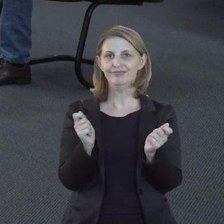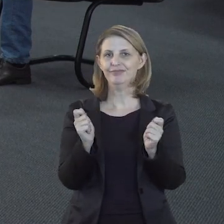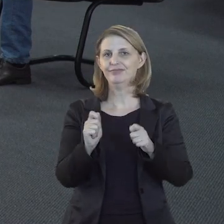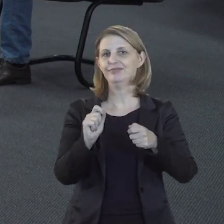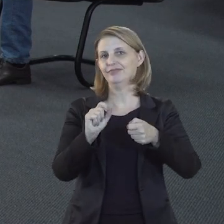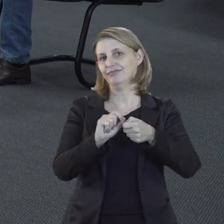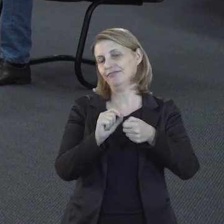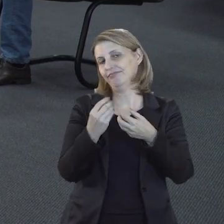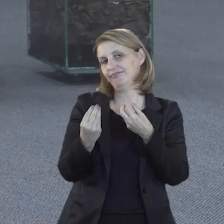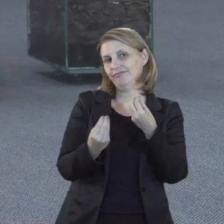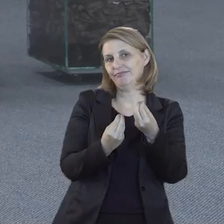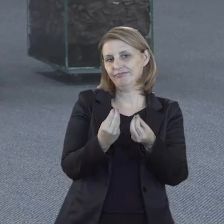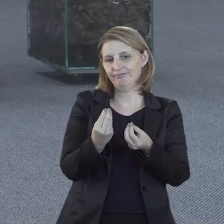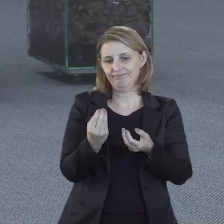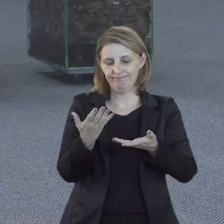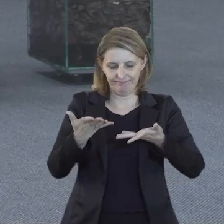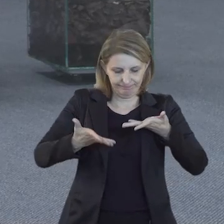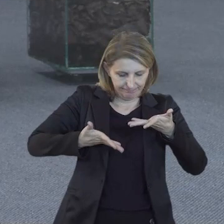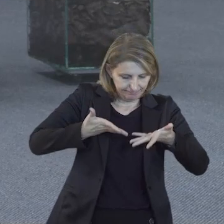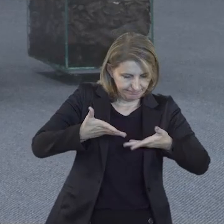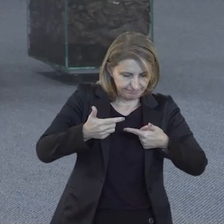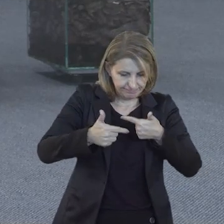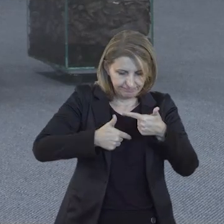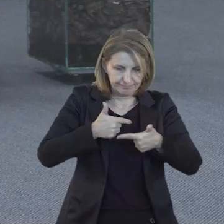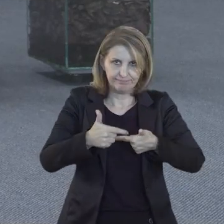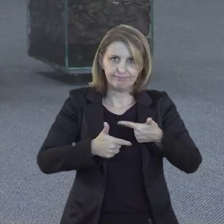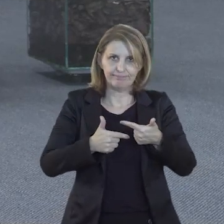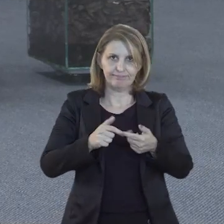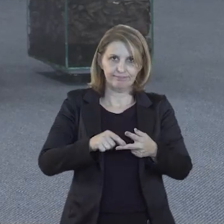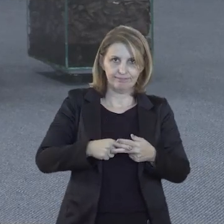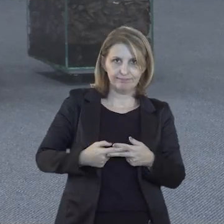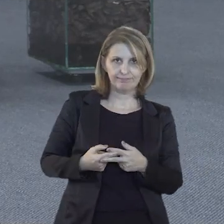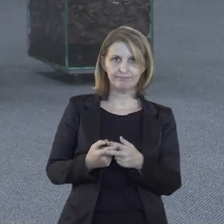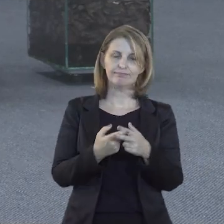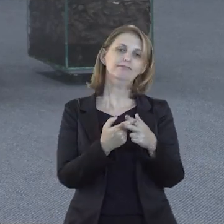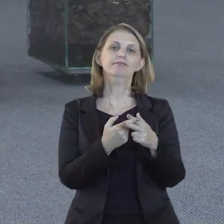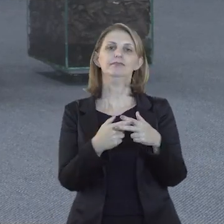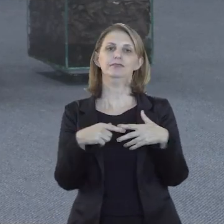disparar em nós, ali que a gente poderia fazer, né? Trabalhar mesmo,